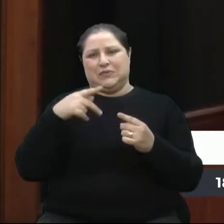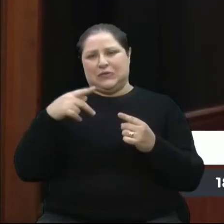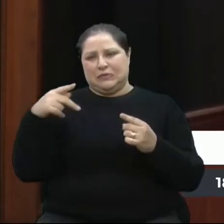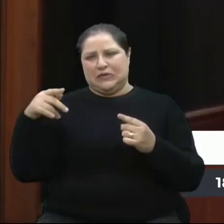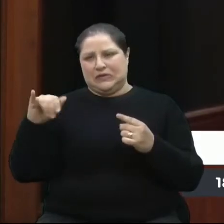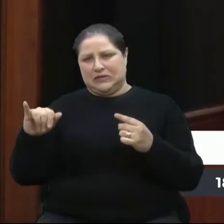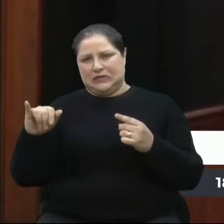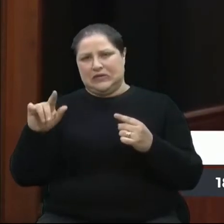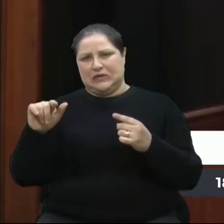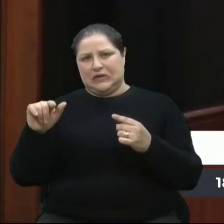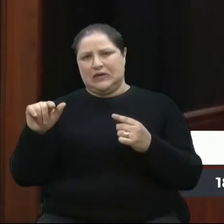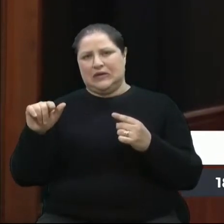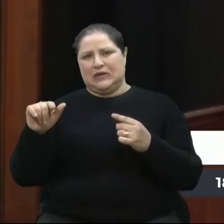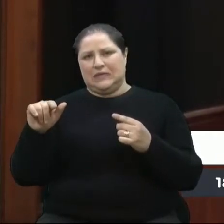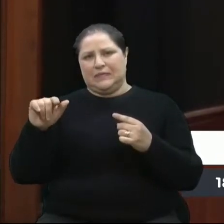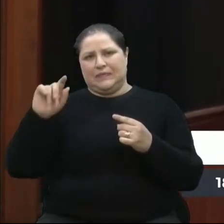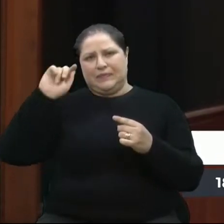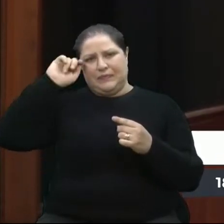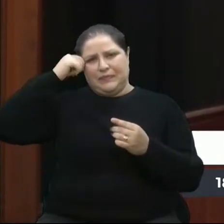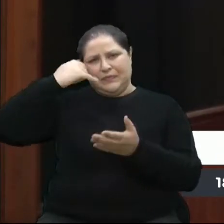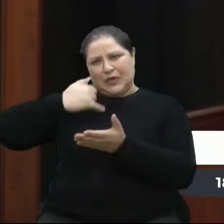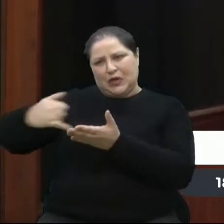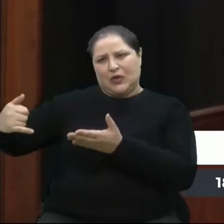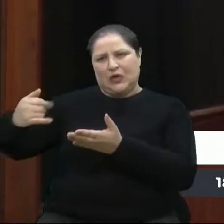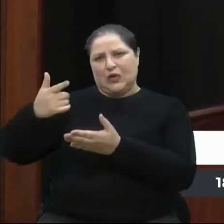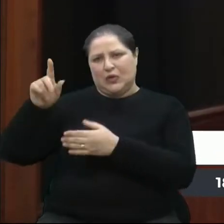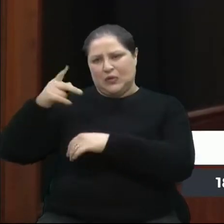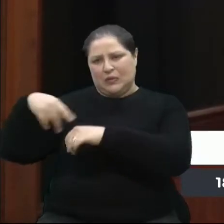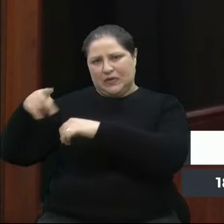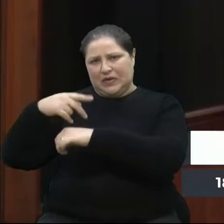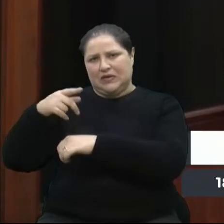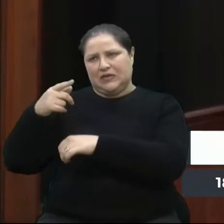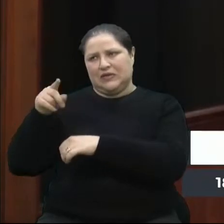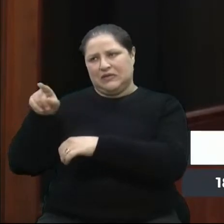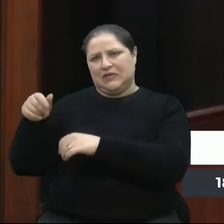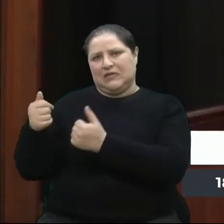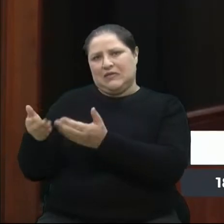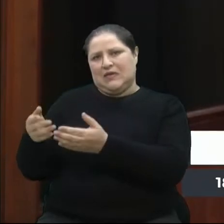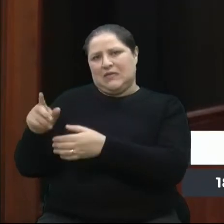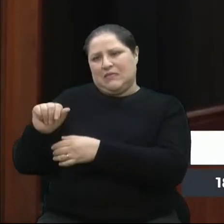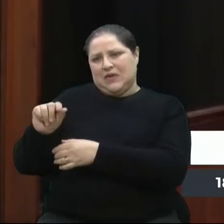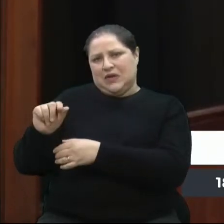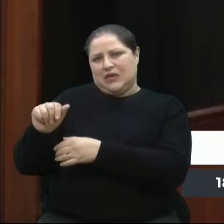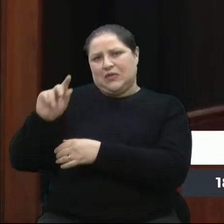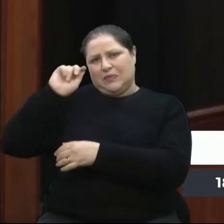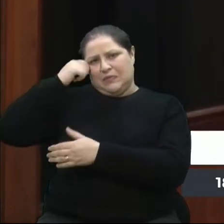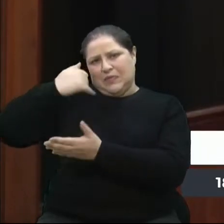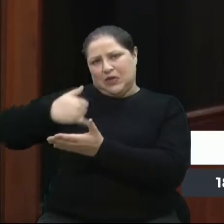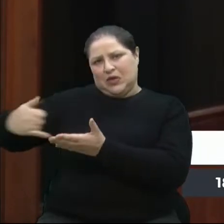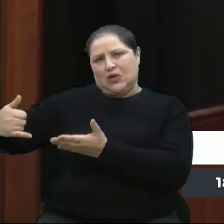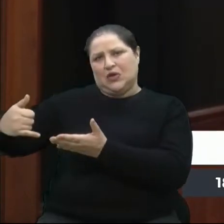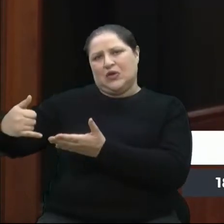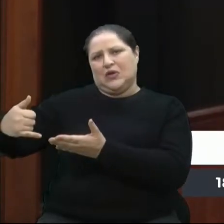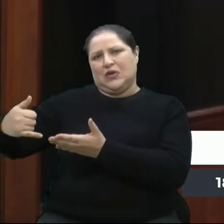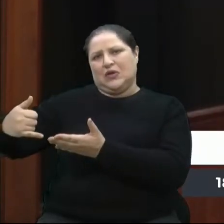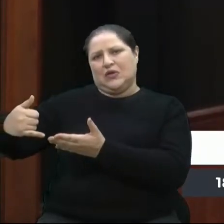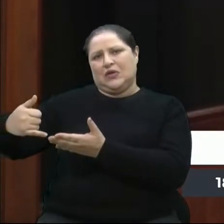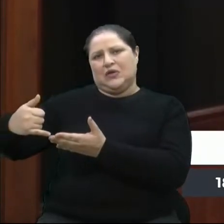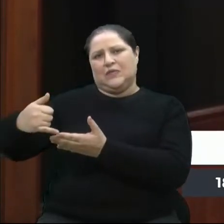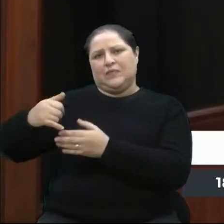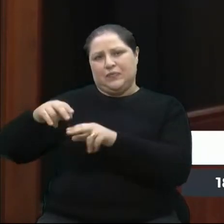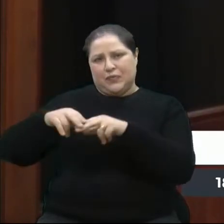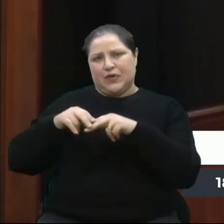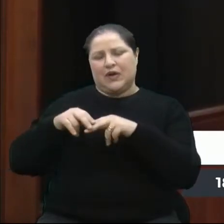da paridade de petróleo internacional, aí, de se precificar o petróleo, né, em razão